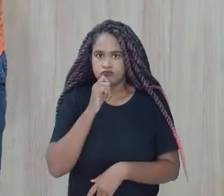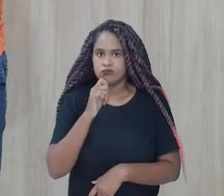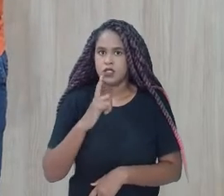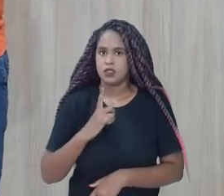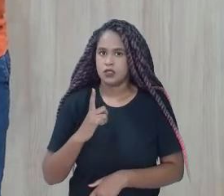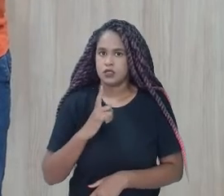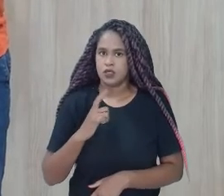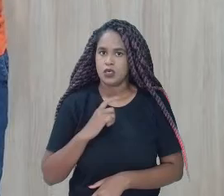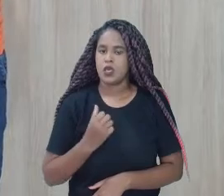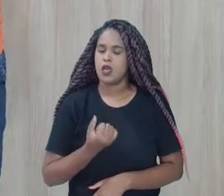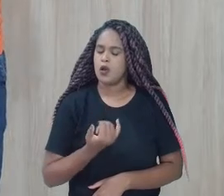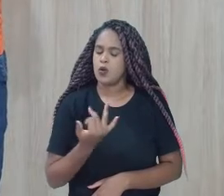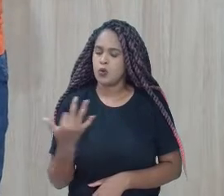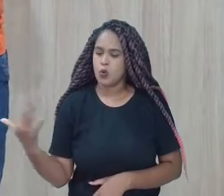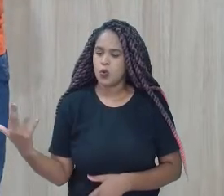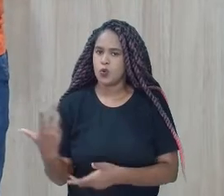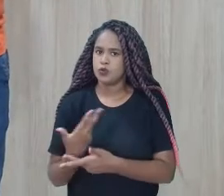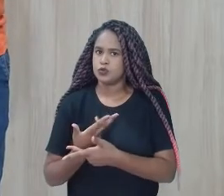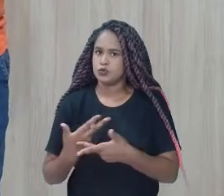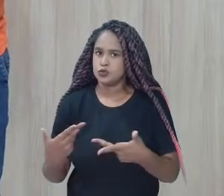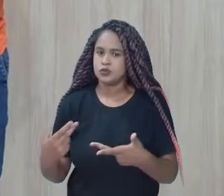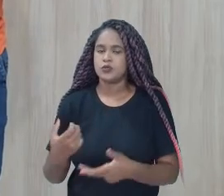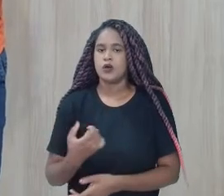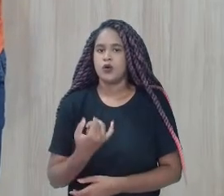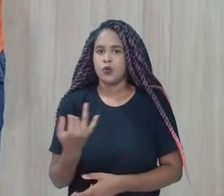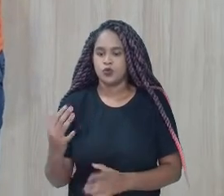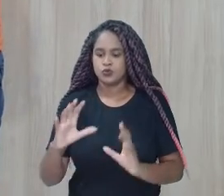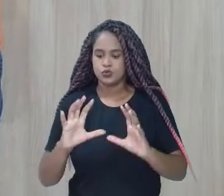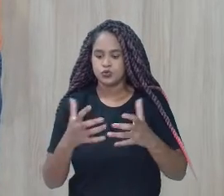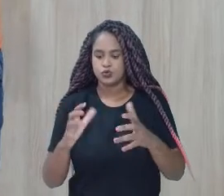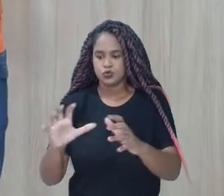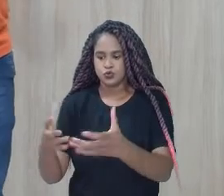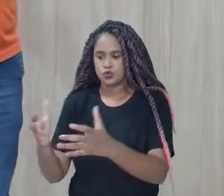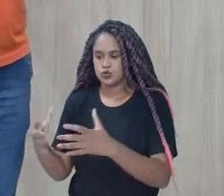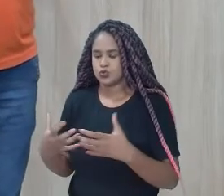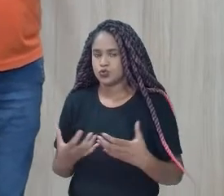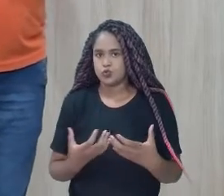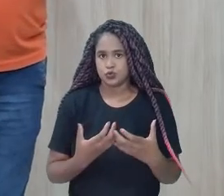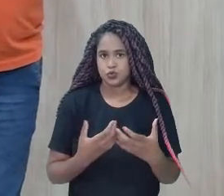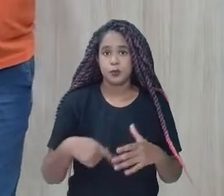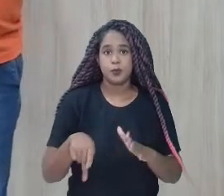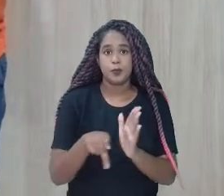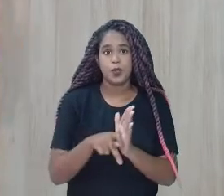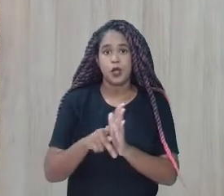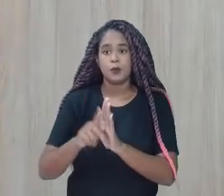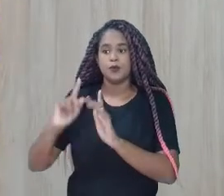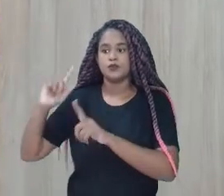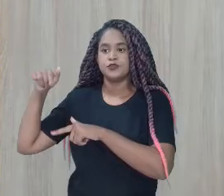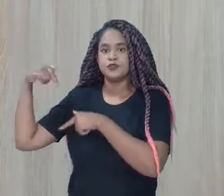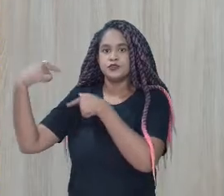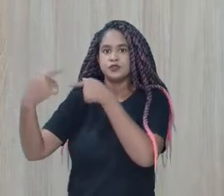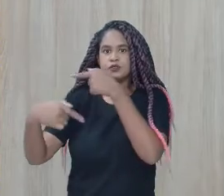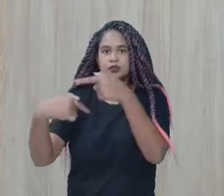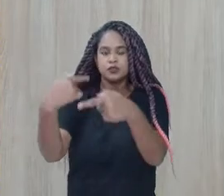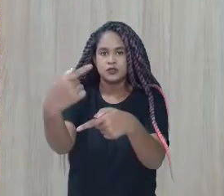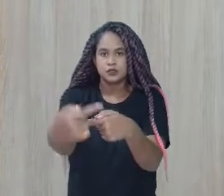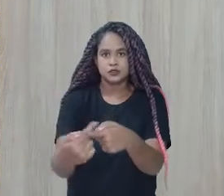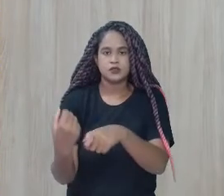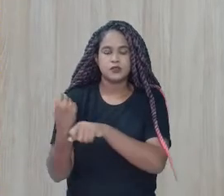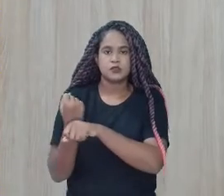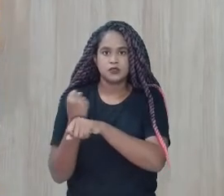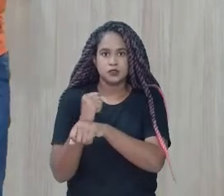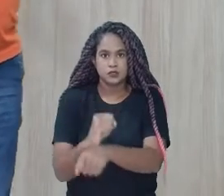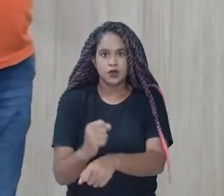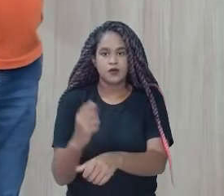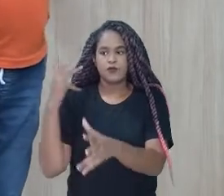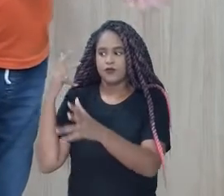ali do quilombo, né? Existem comunidades quilombolas, né? Formadas por descendentes, né? Desses escravos, né? Que